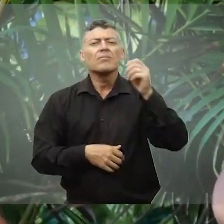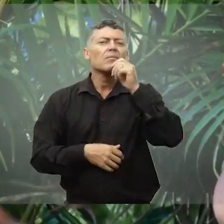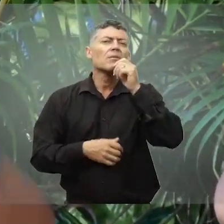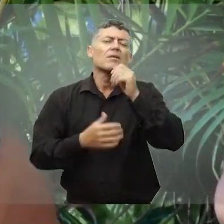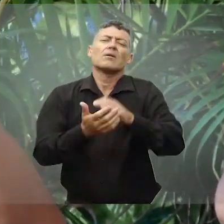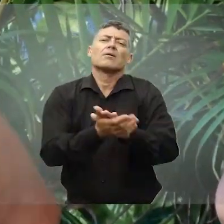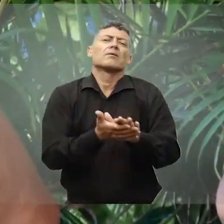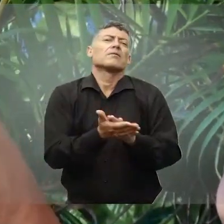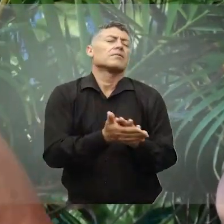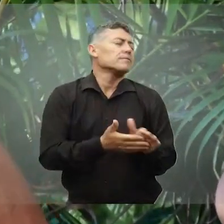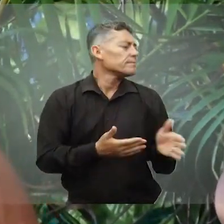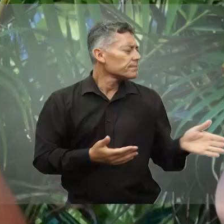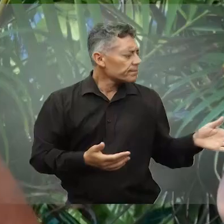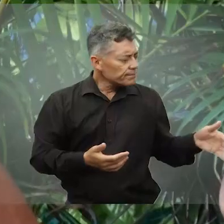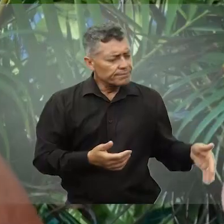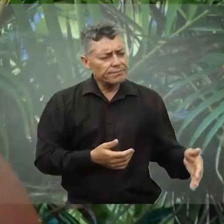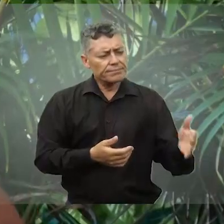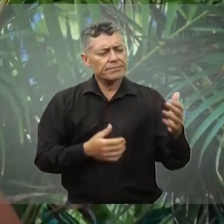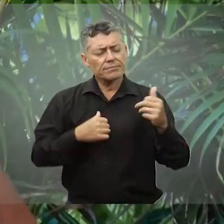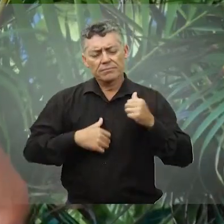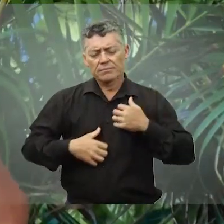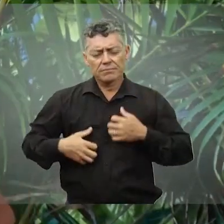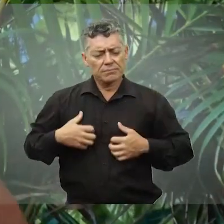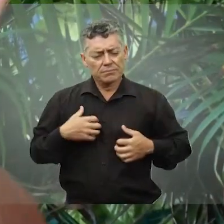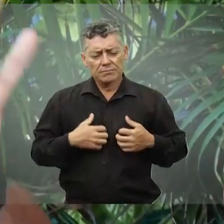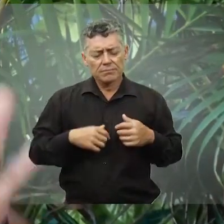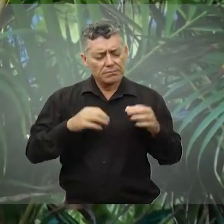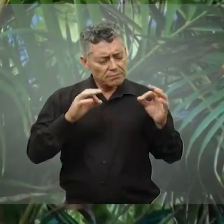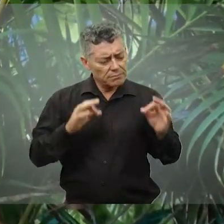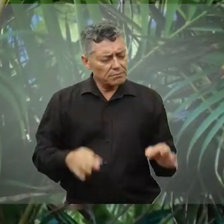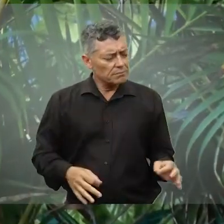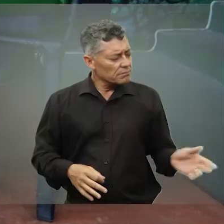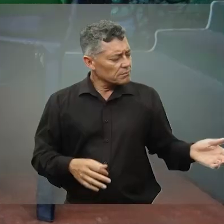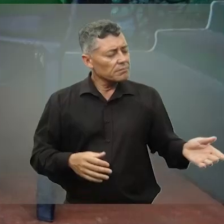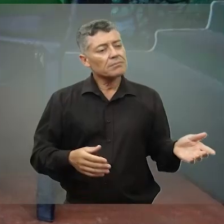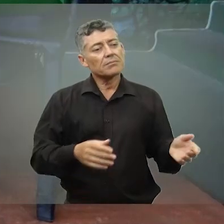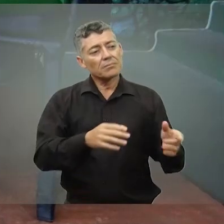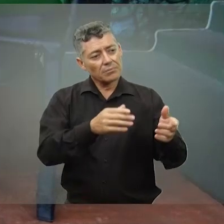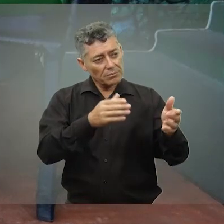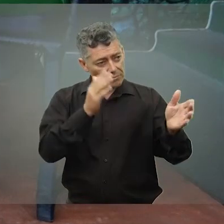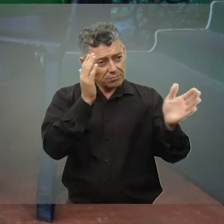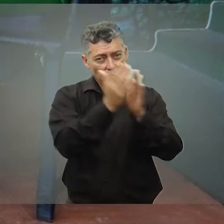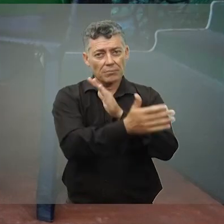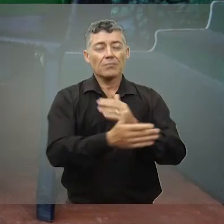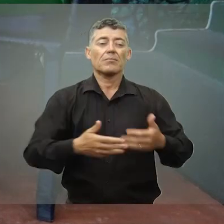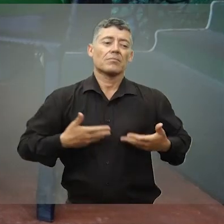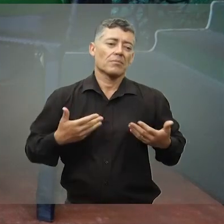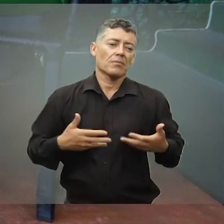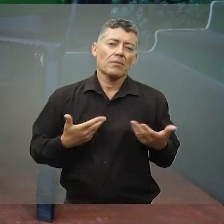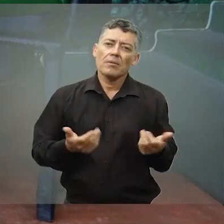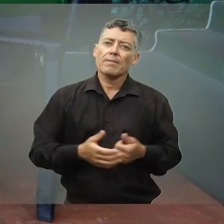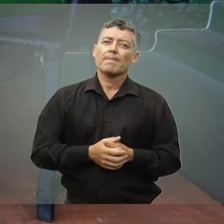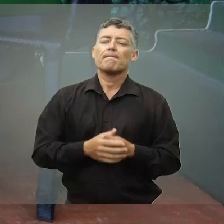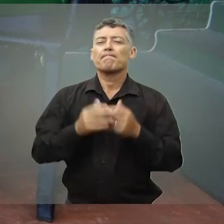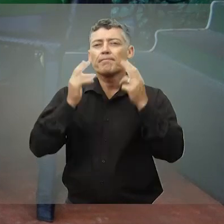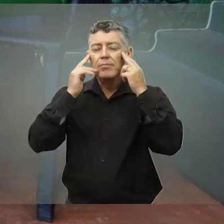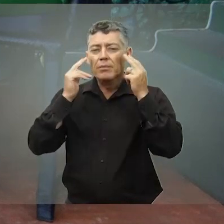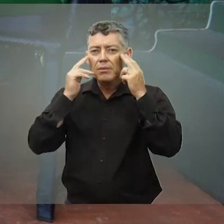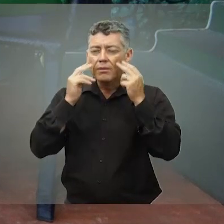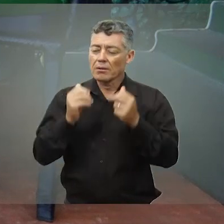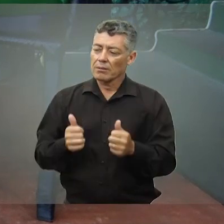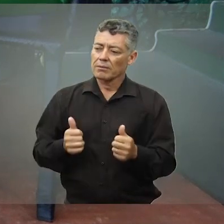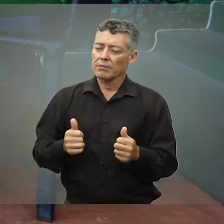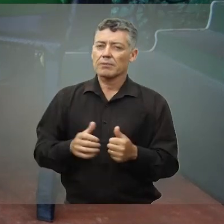não. Vai para lá para se desestressar, que com certeza você vai sair de lá mais leve. E todo mundo se divertindo, né, na tranquilidade, que é o que Sem importa.